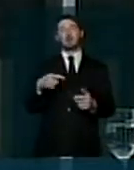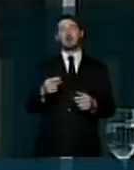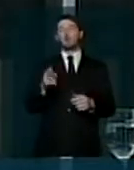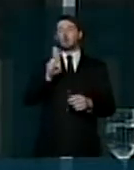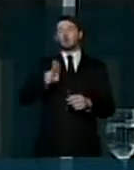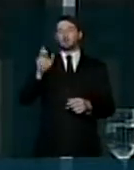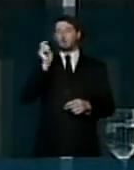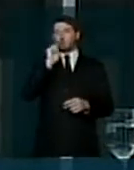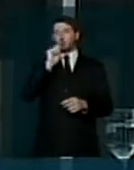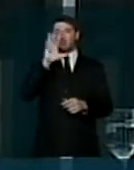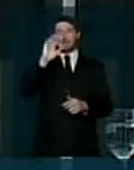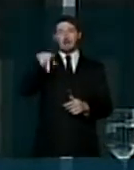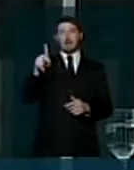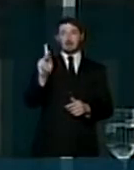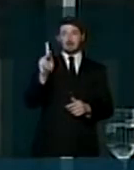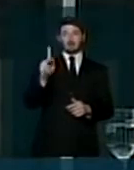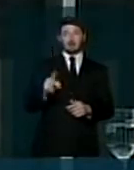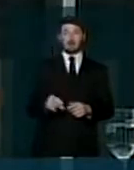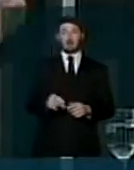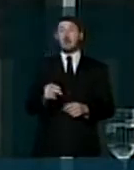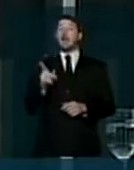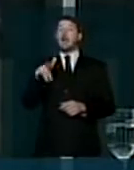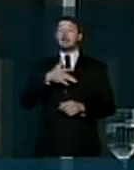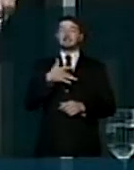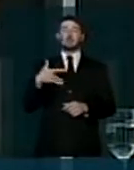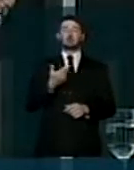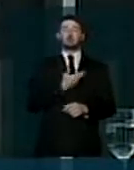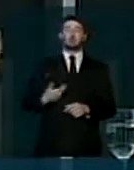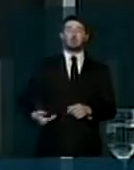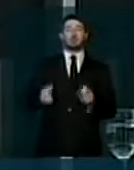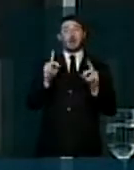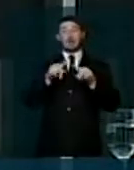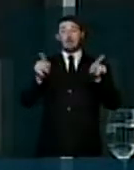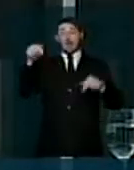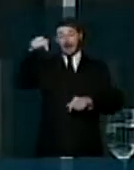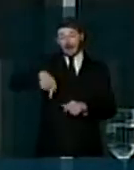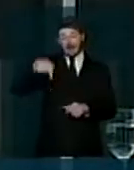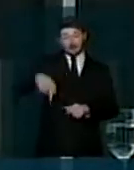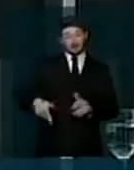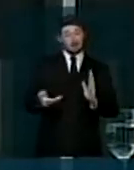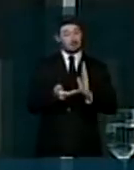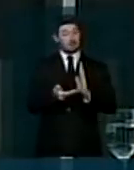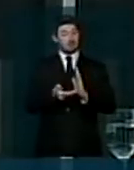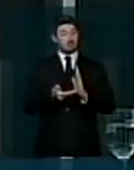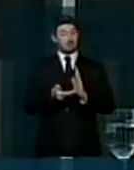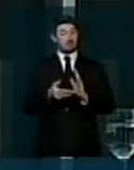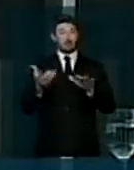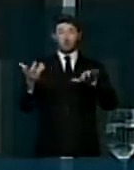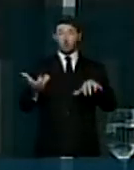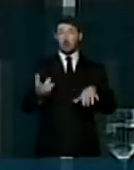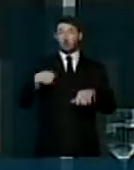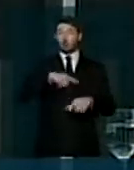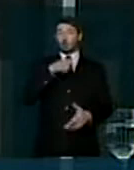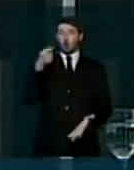consumo de crack. Tratar isso como saúde pública, mas nós aqui dentro do parlamento temos o